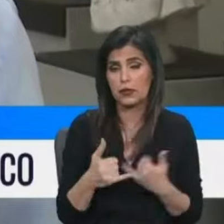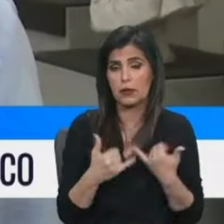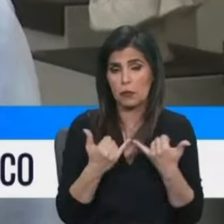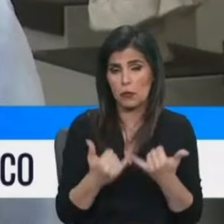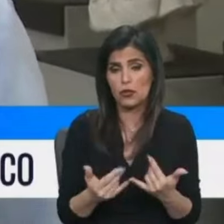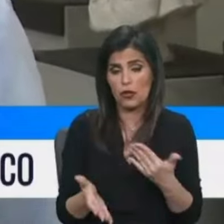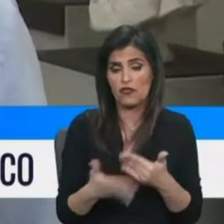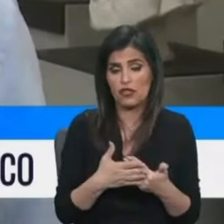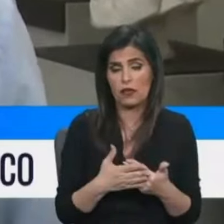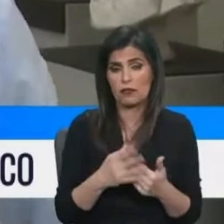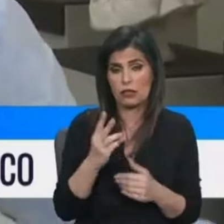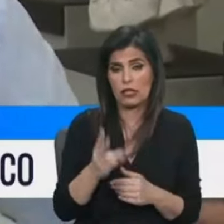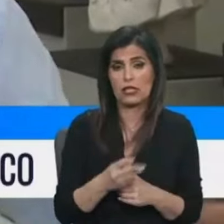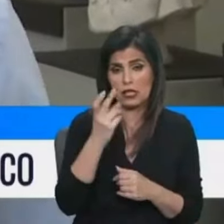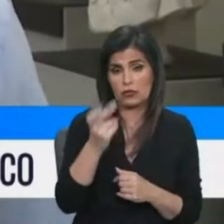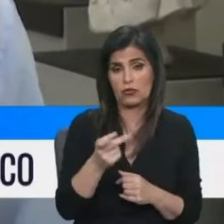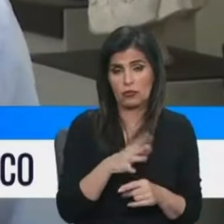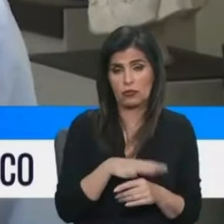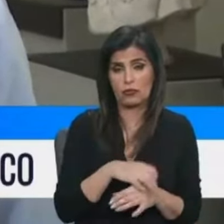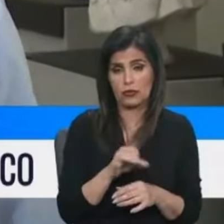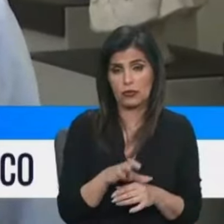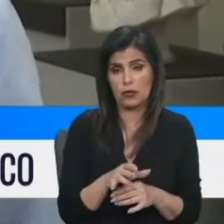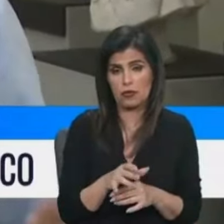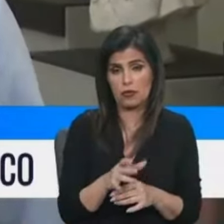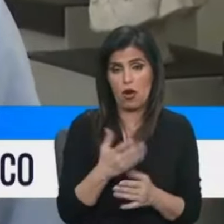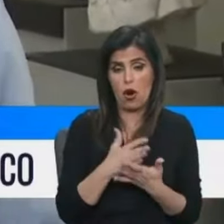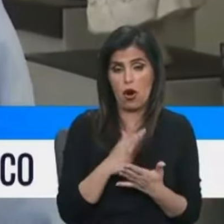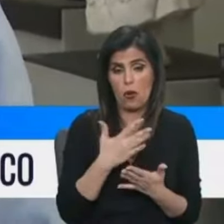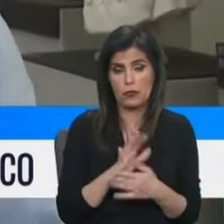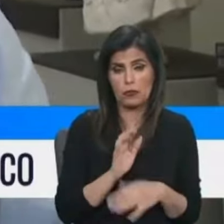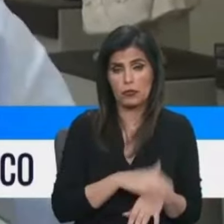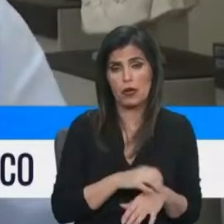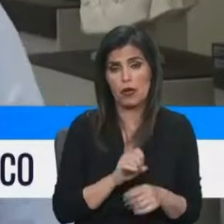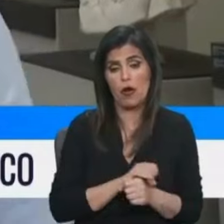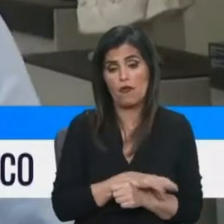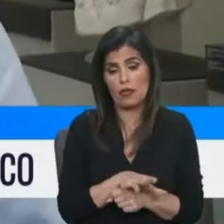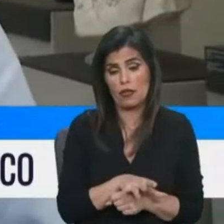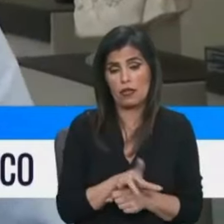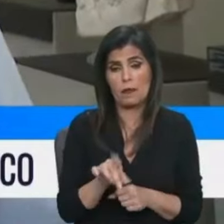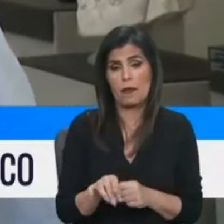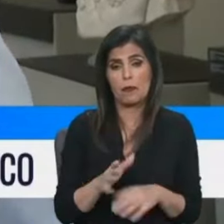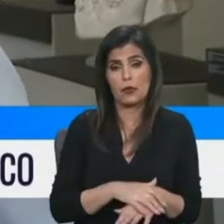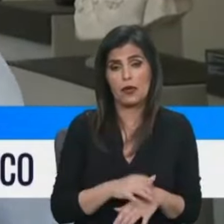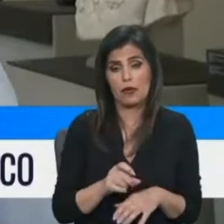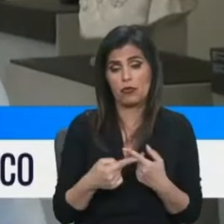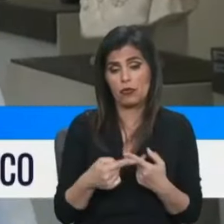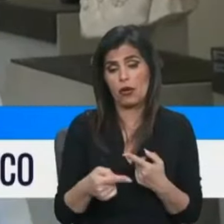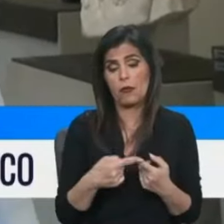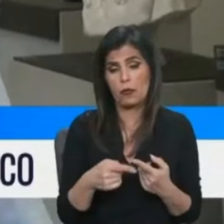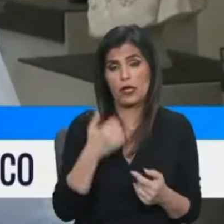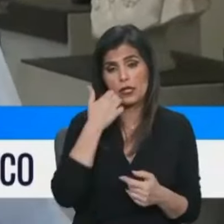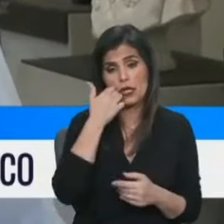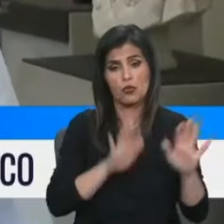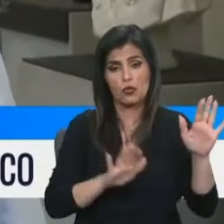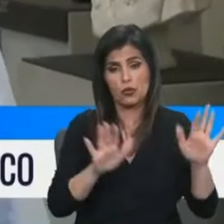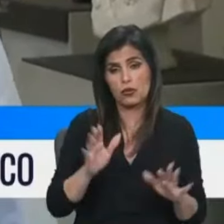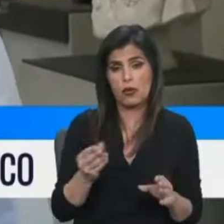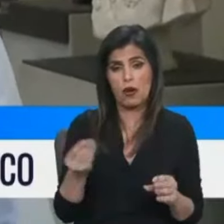estado encerrado cerca de 3 anos, devido a obras, devido à pandemia e também devido ao tempo que esta